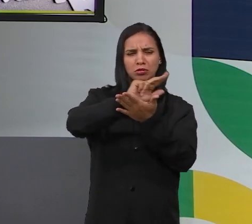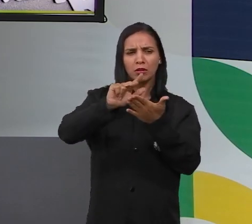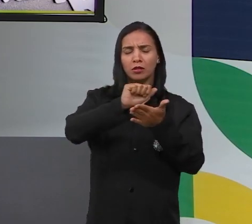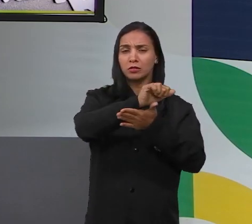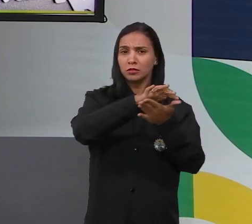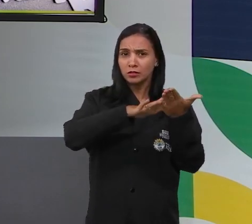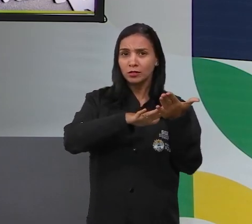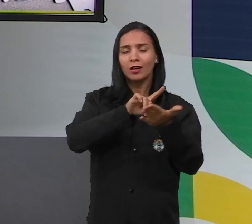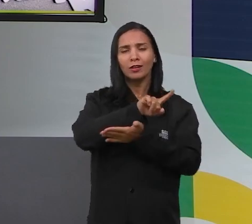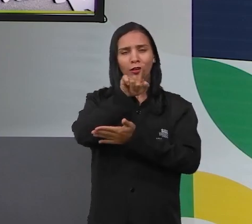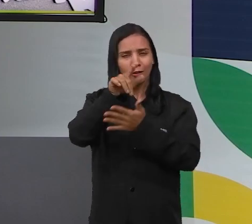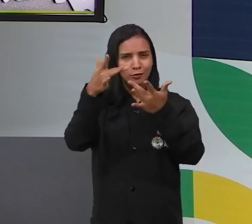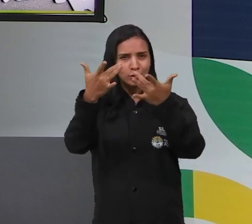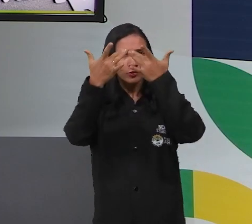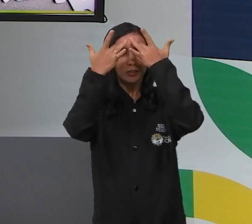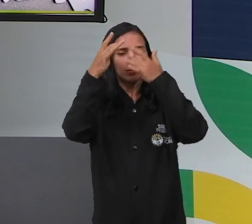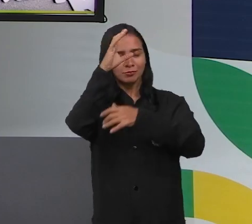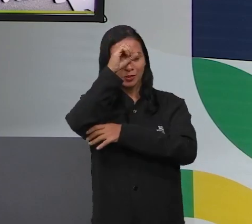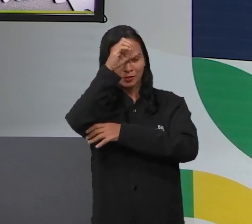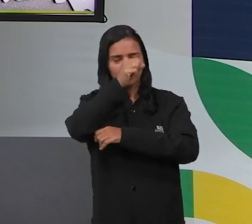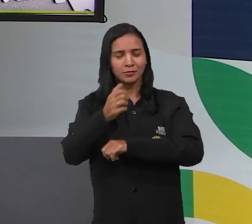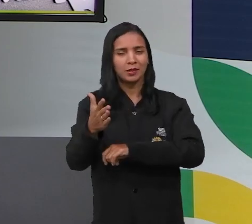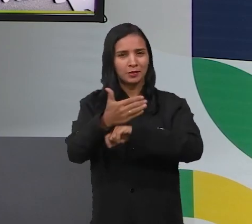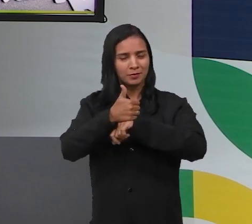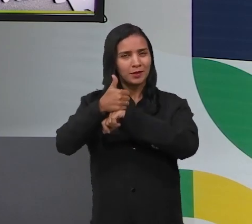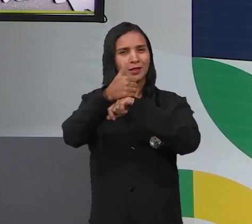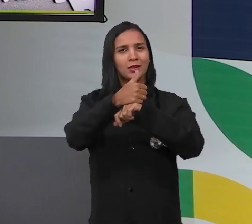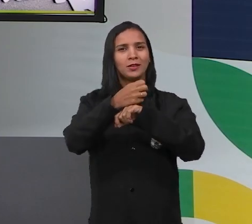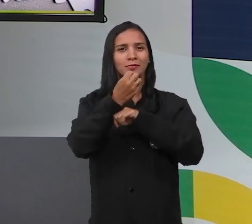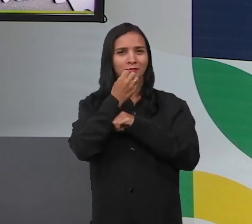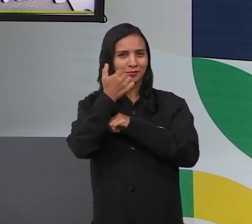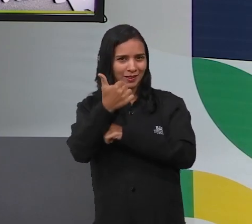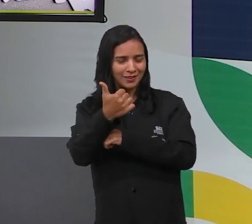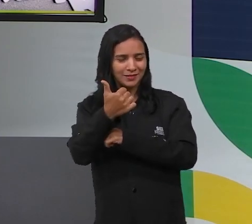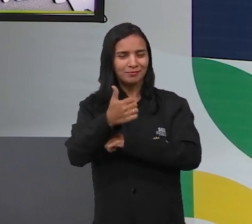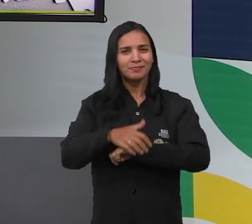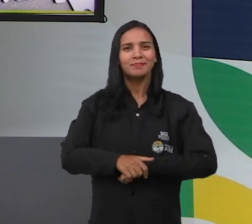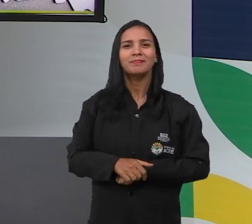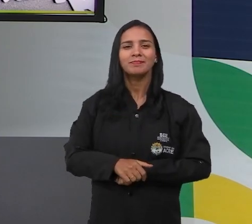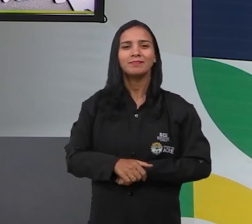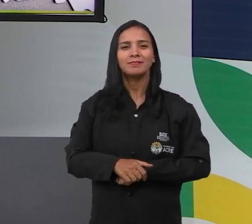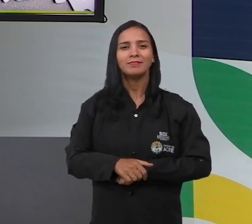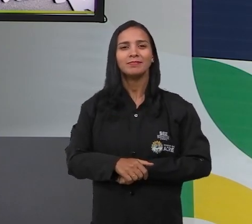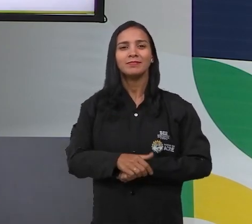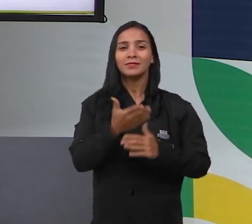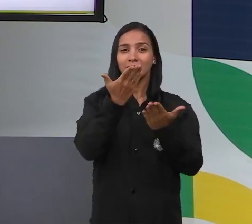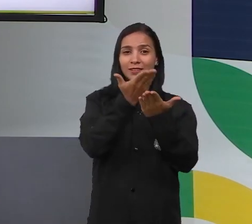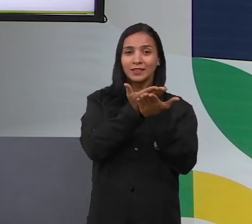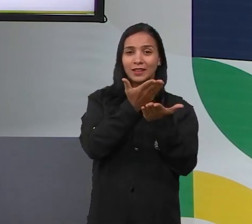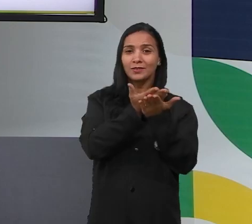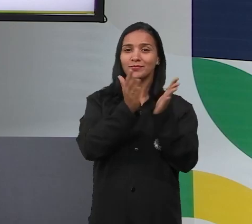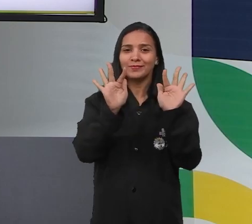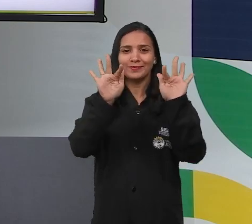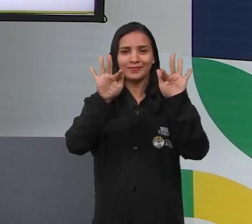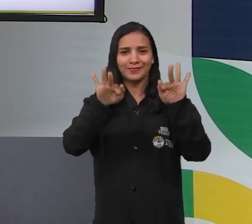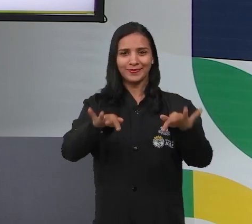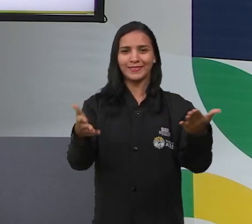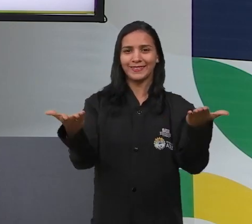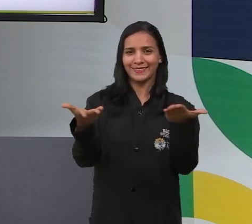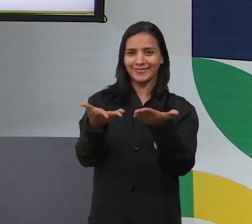dessa forma você vai aprender melhor, tudo bem? Então, pessoal, nós estamos finalizando a nossa